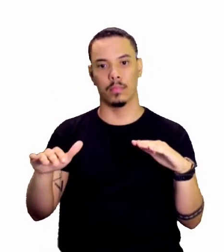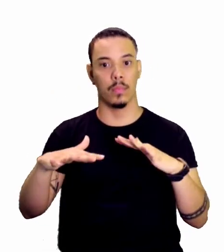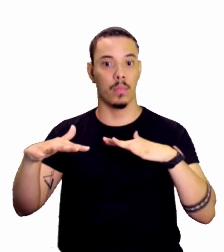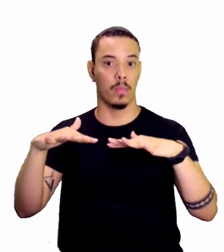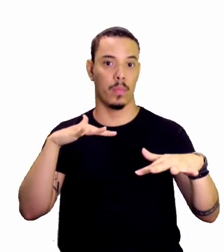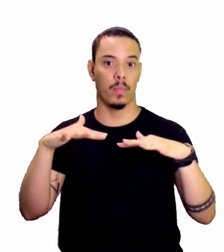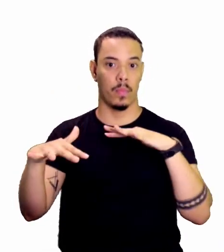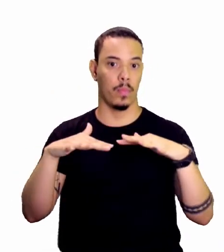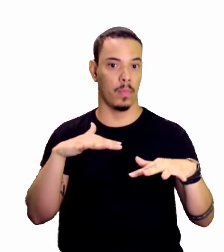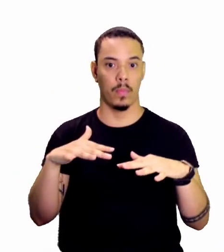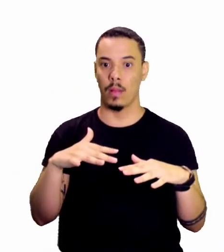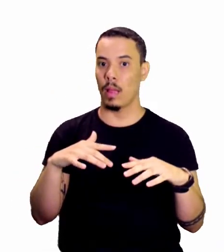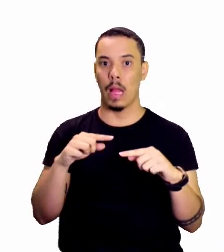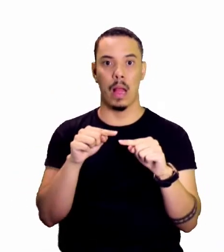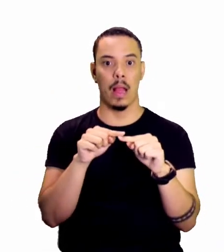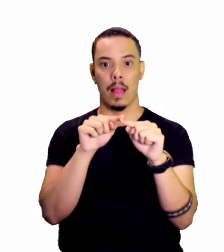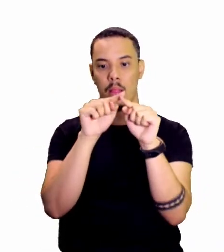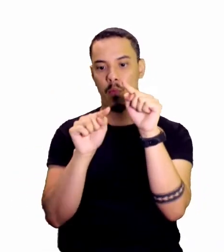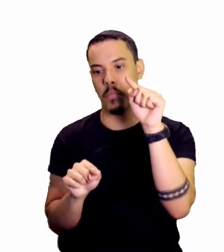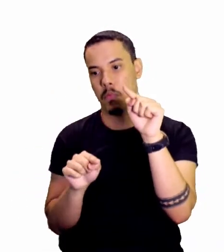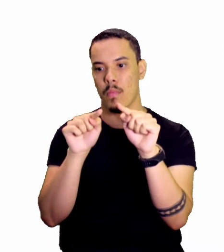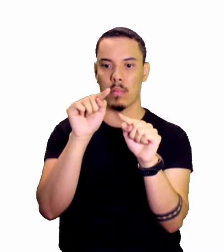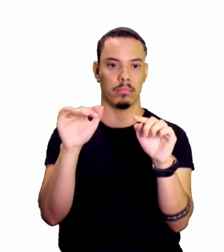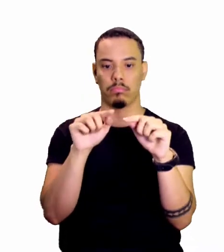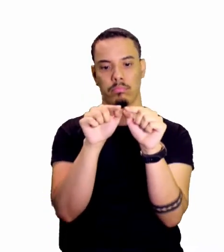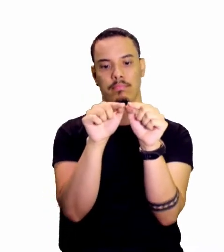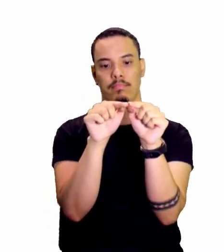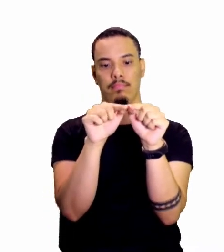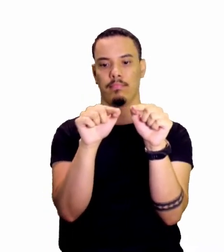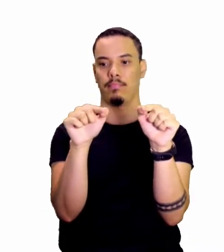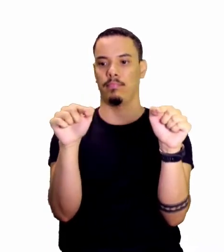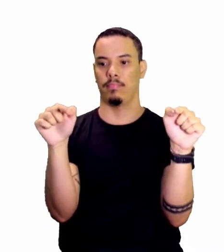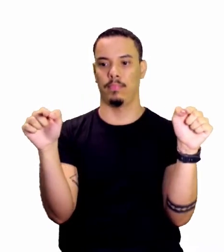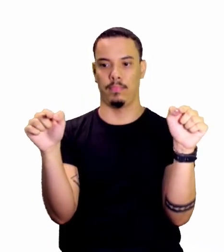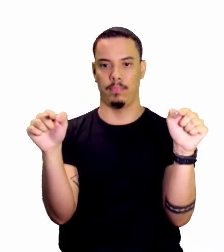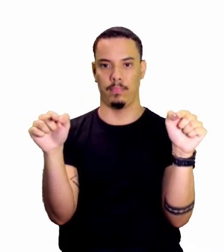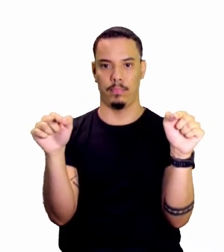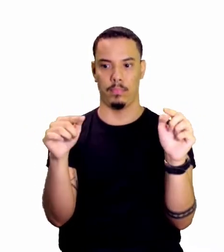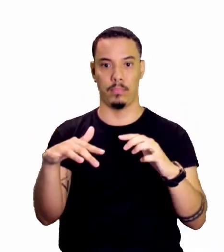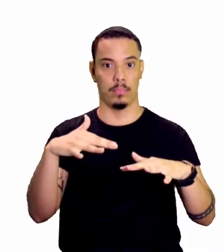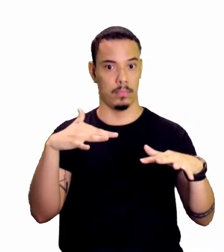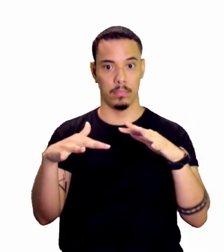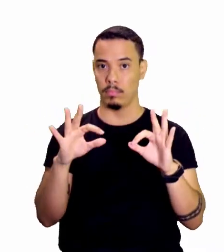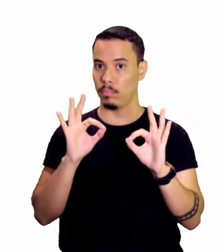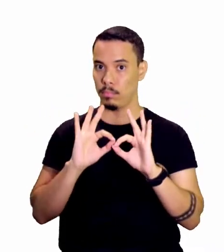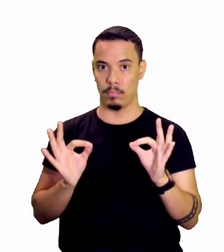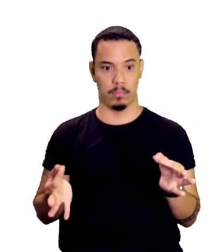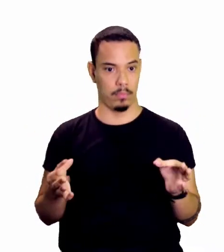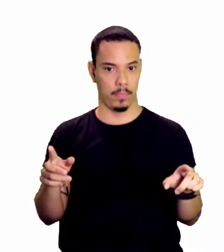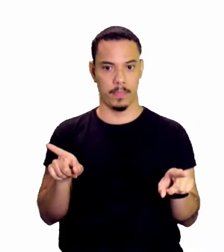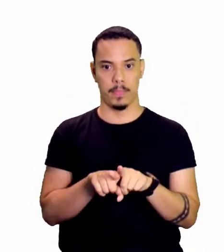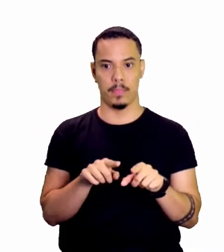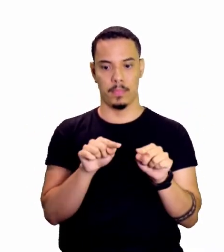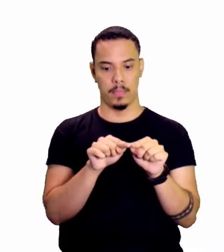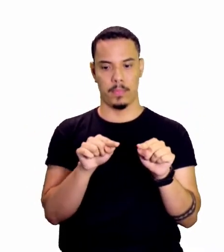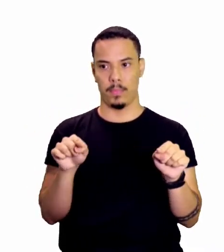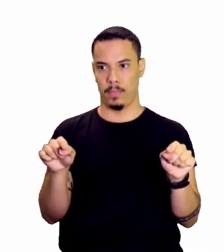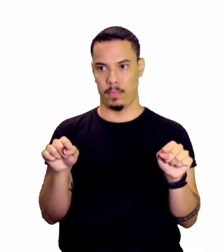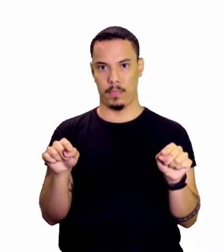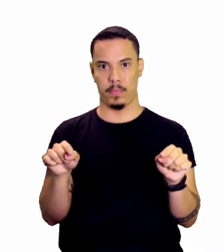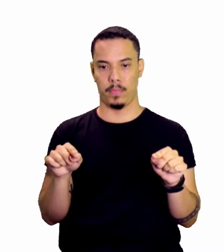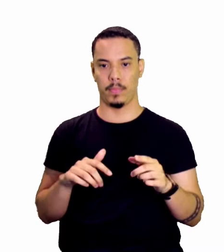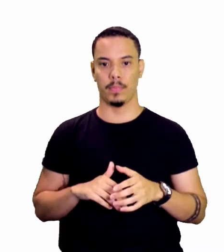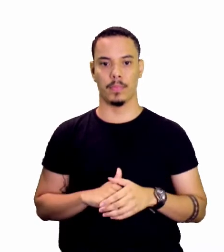movimento você não tá entendendo nada né isso é bem cifra reta paralela